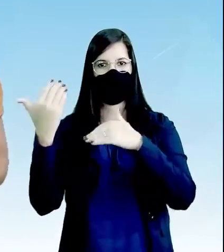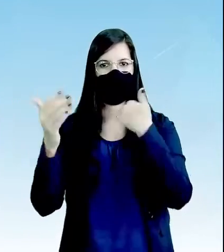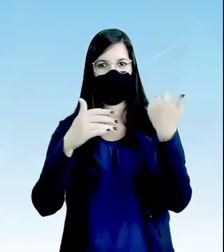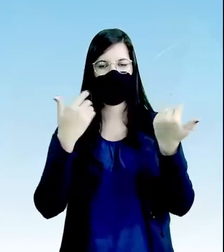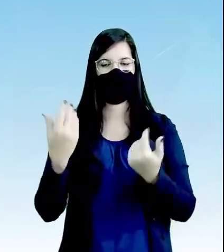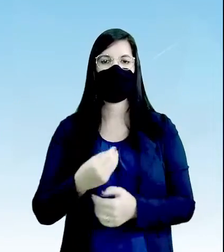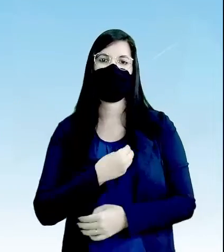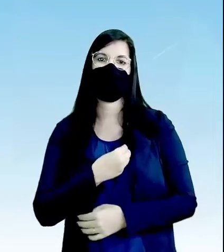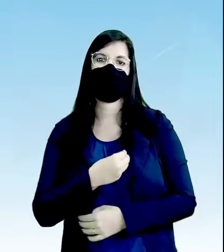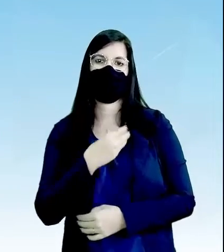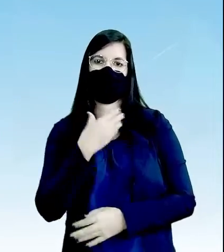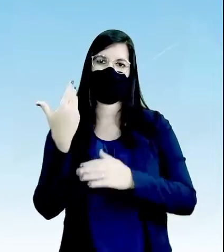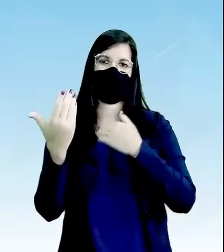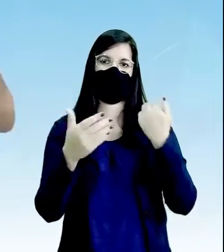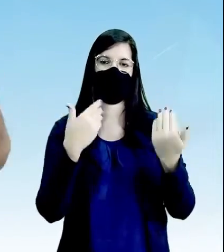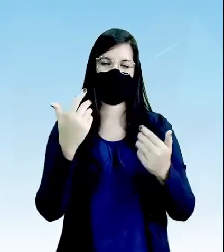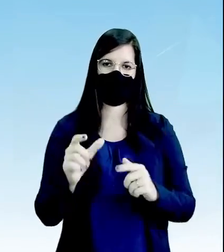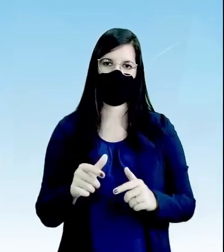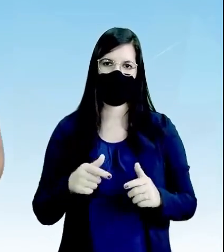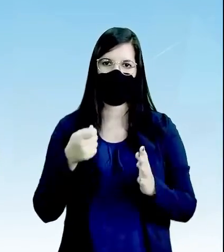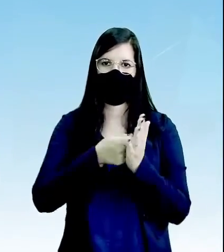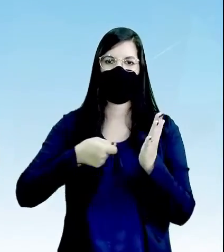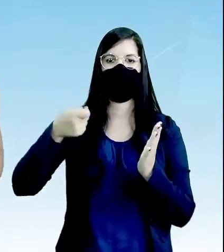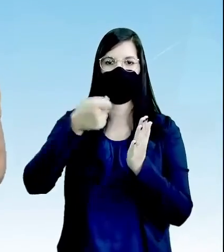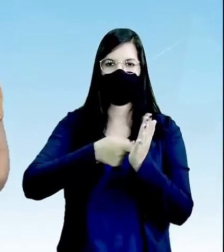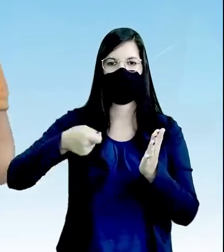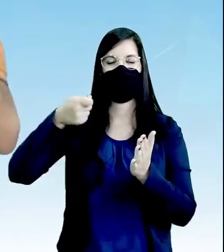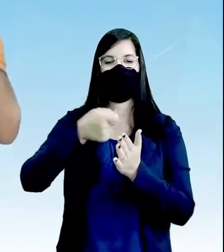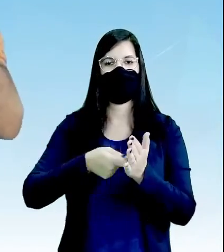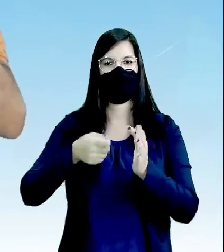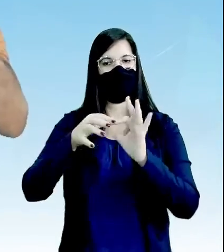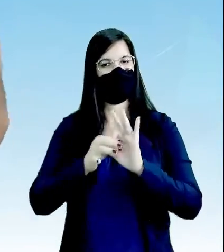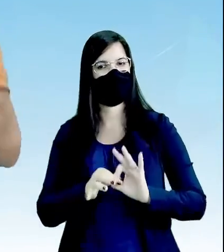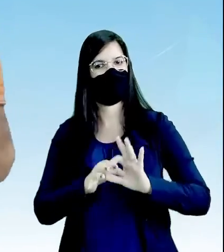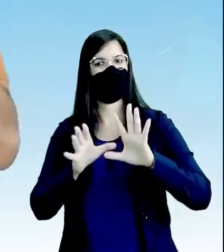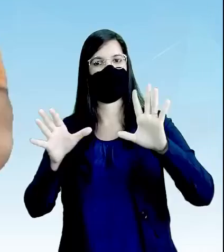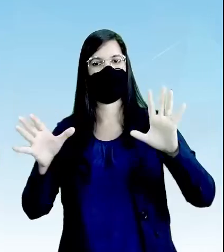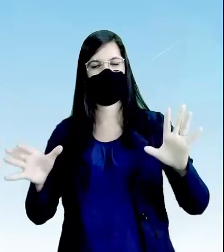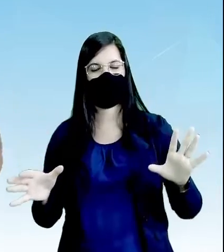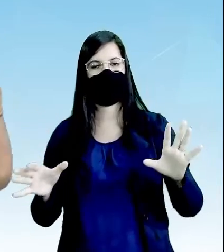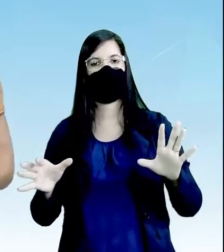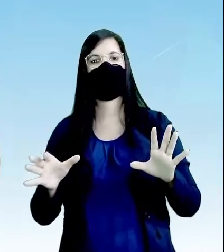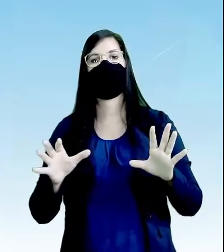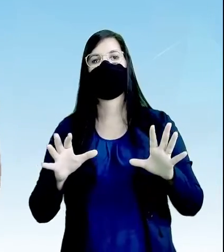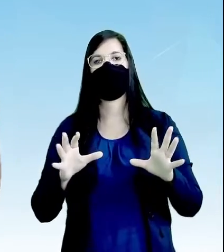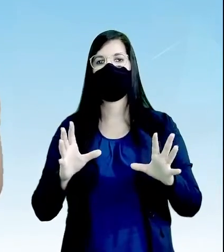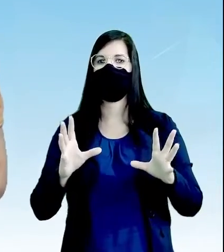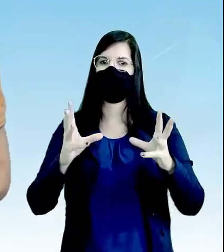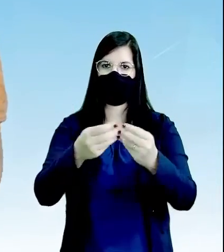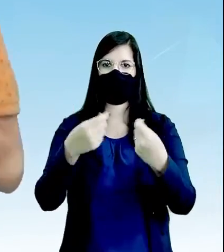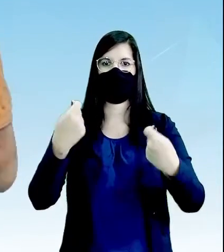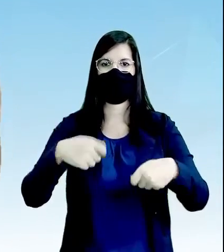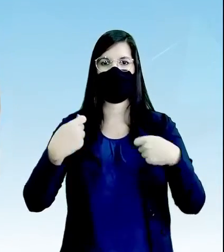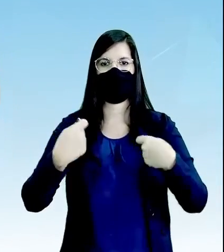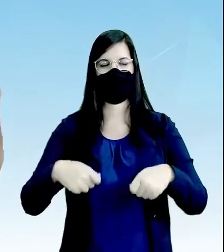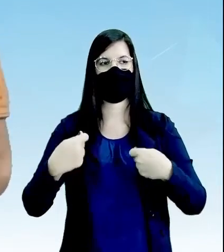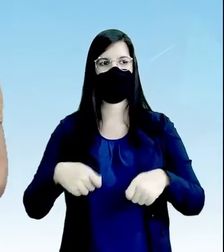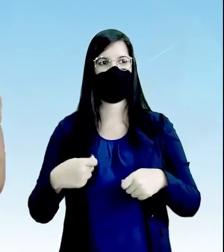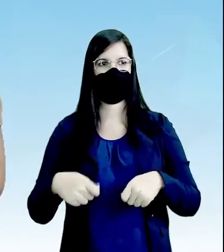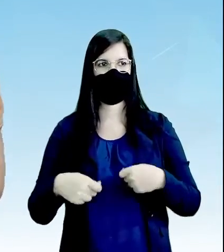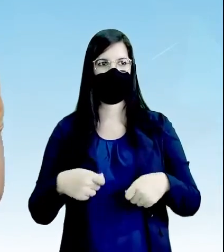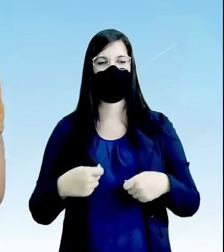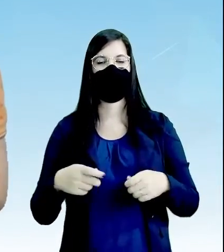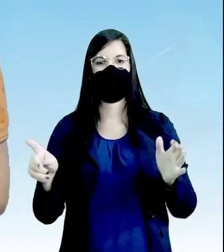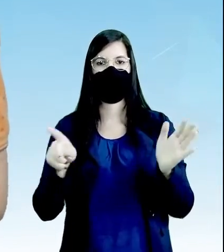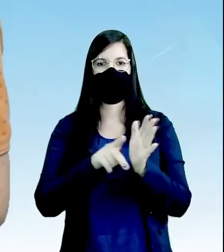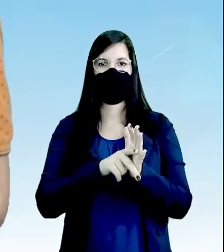Frei Caneca, que lutou por ideais de liberdade, liberdade que todos nós precisamos, que é necessário, que faz parte